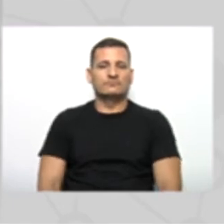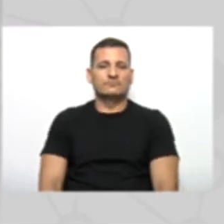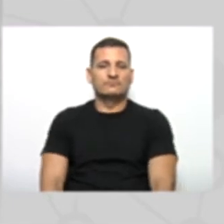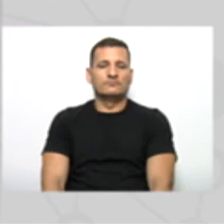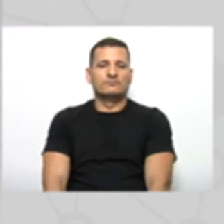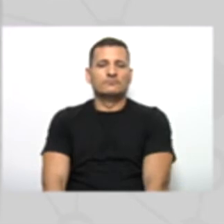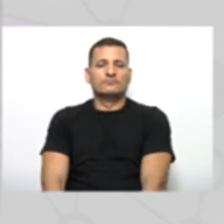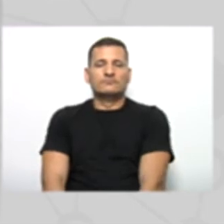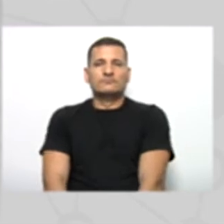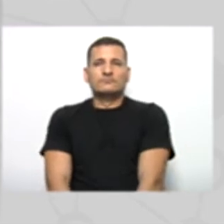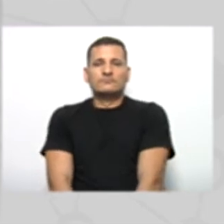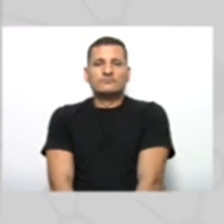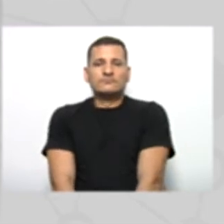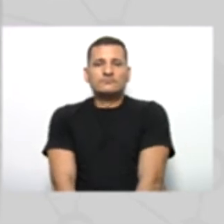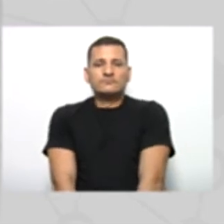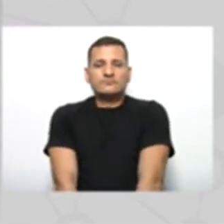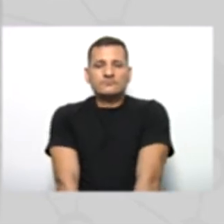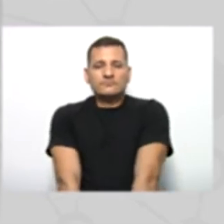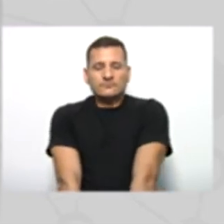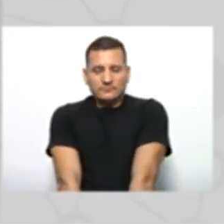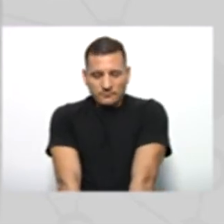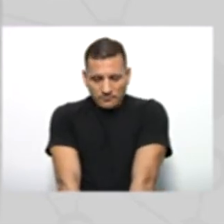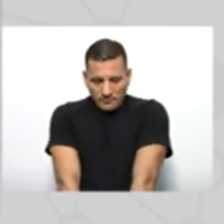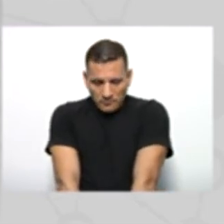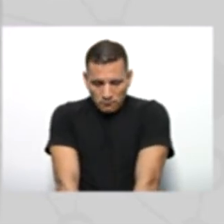P jurídica.